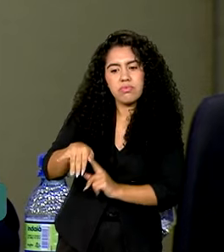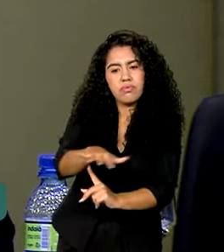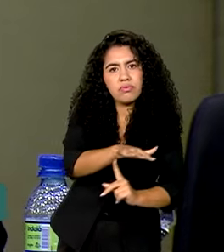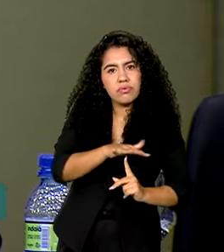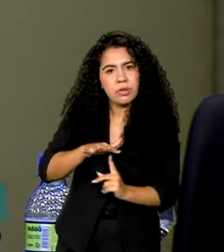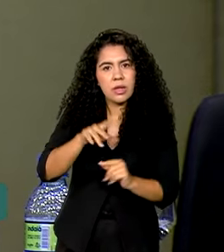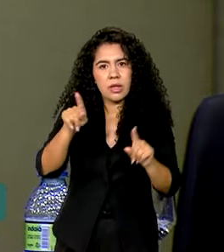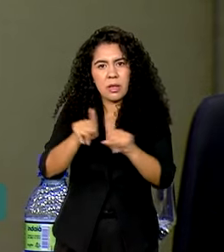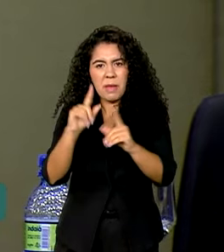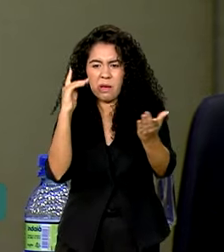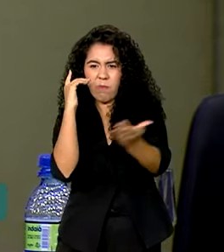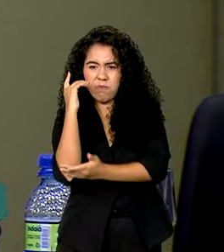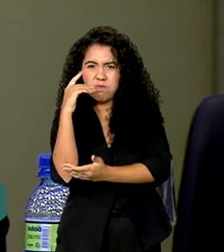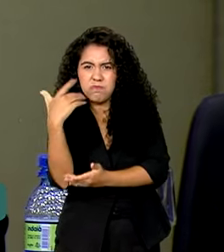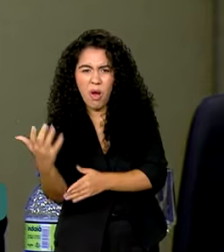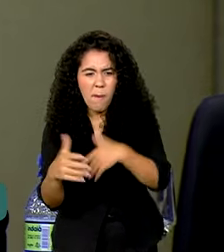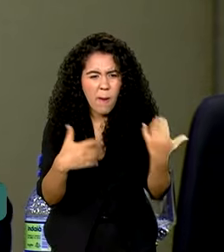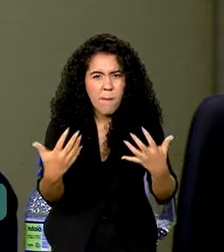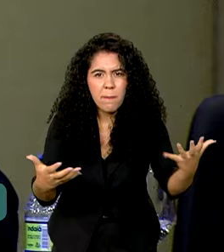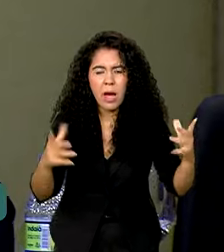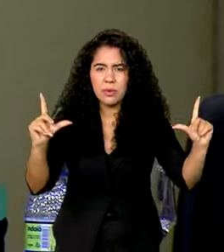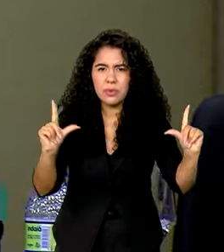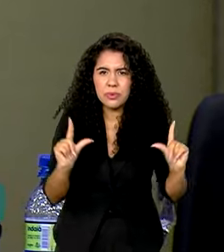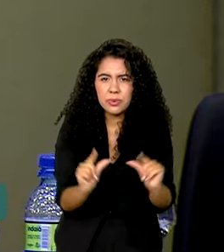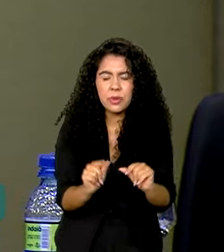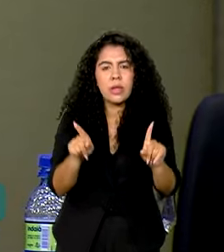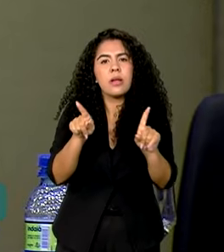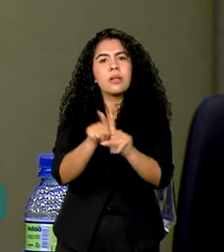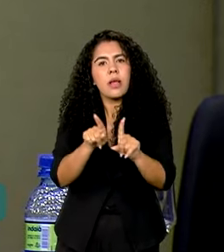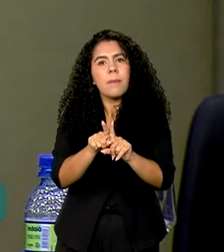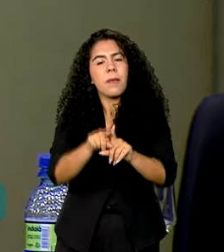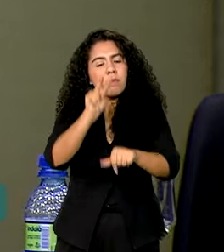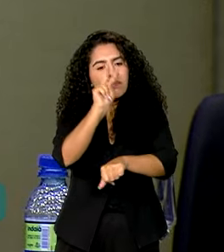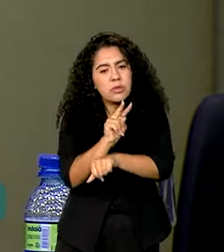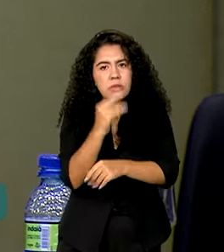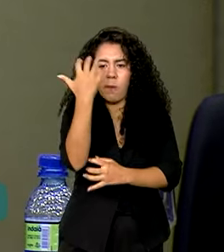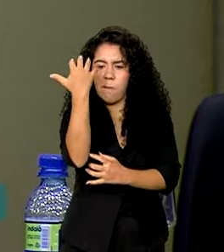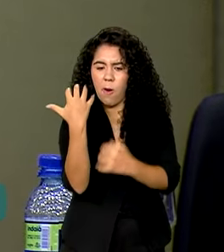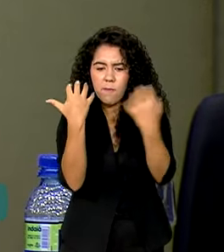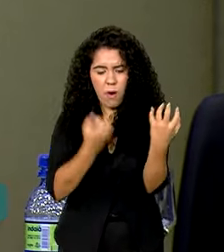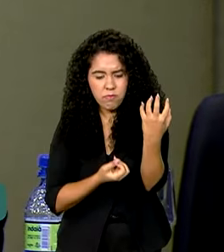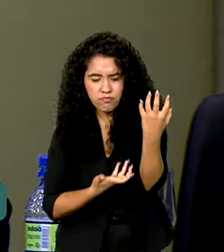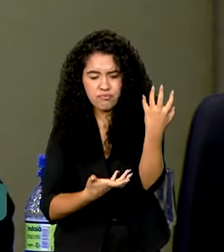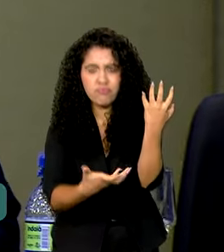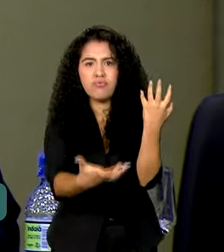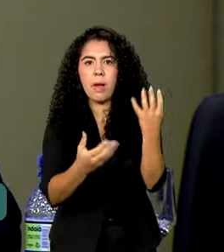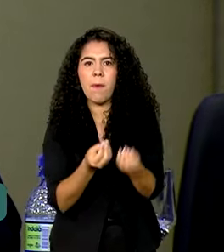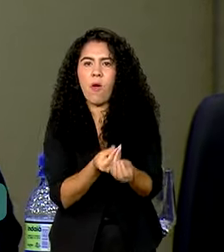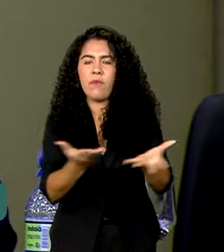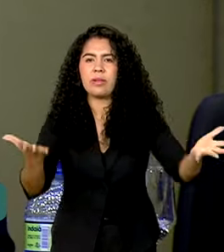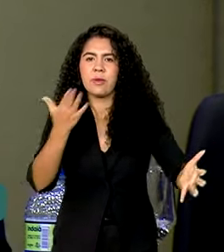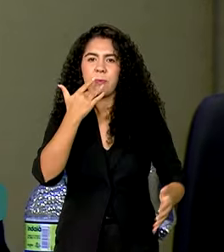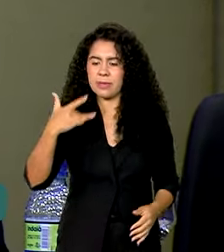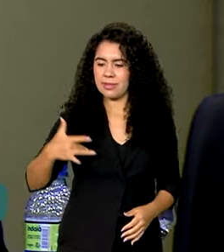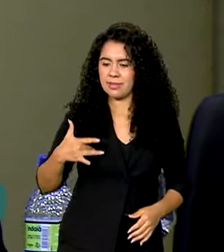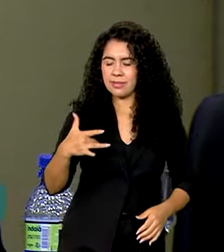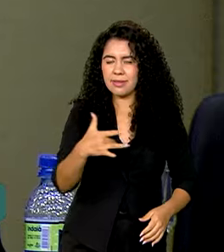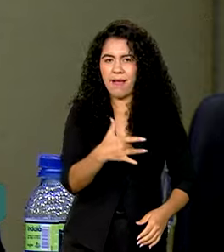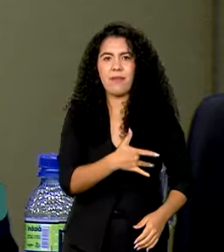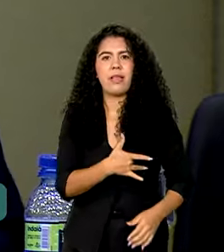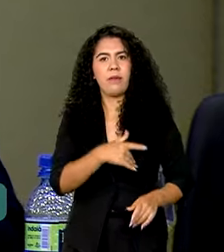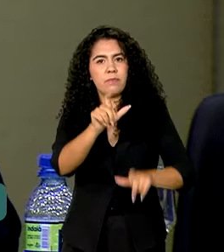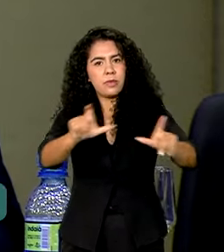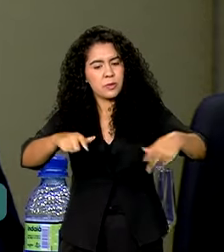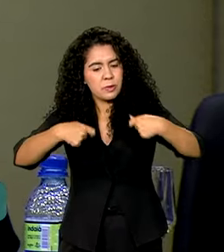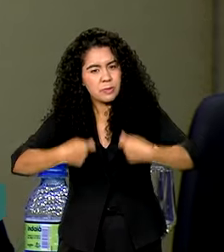diminuindo o desmatamento, preservando a nossa floresta para levar também alimentação sadia e saudável para quem